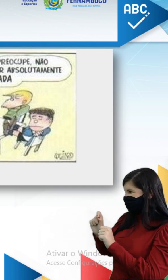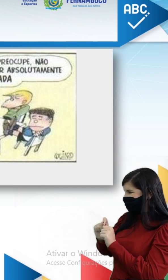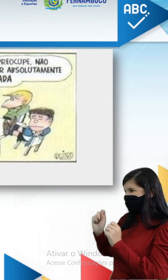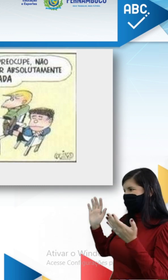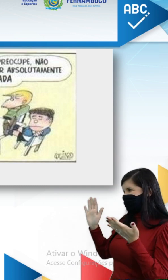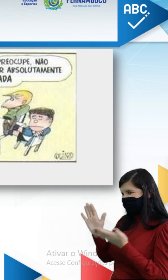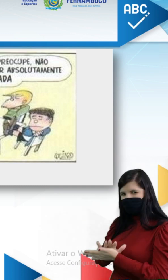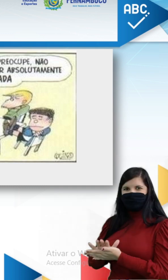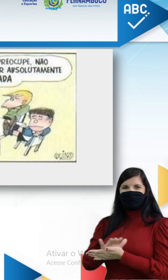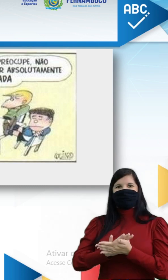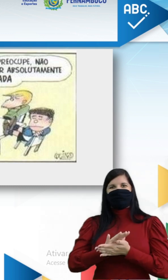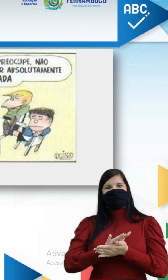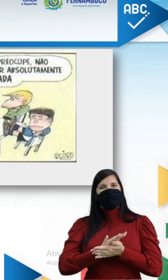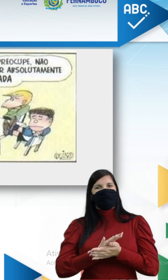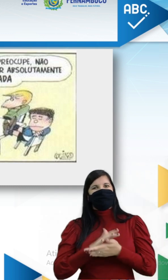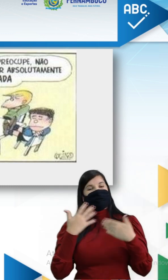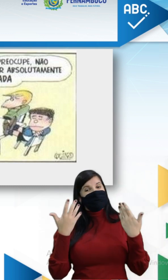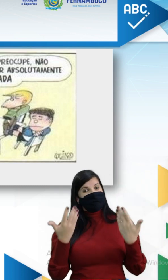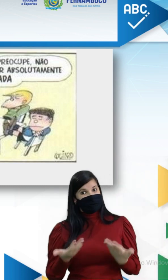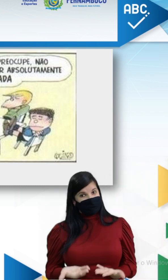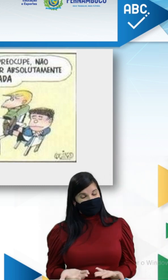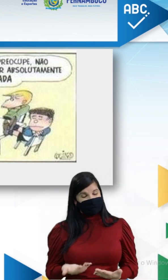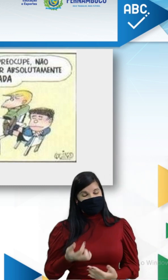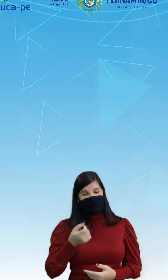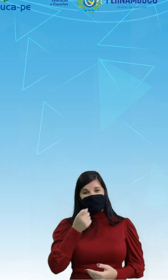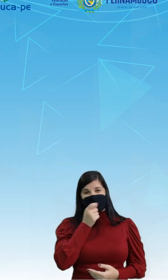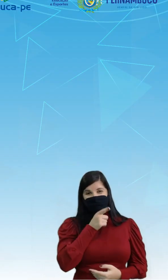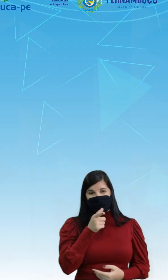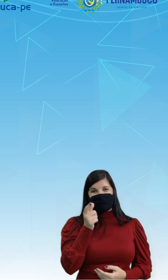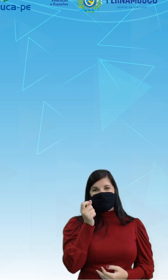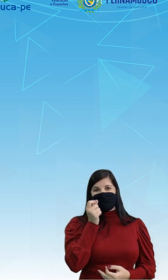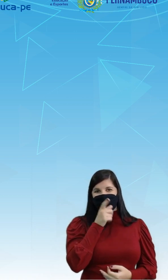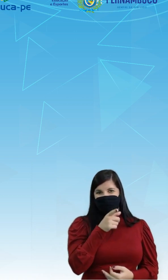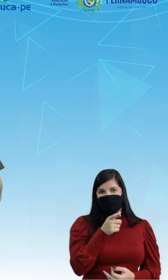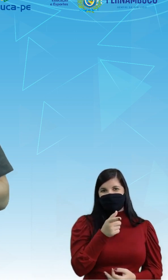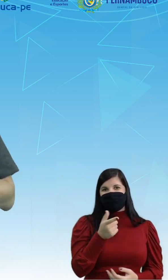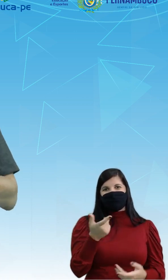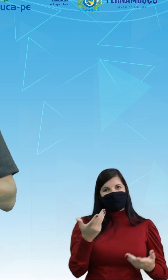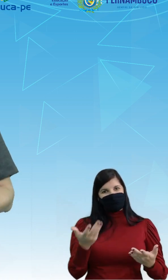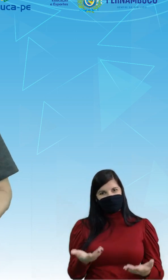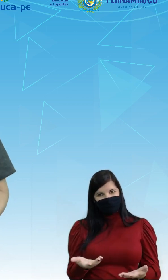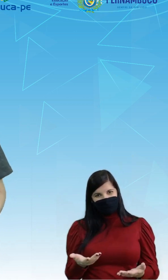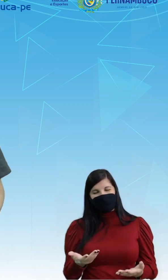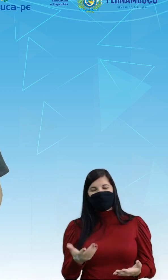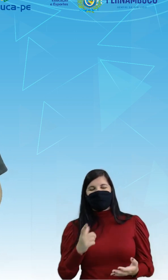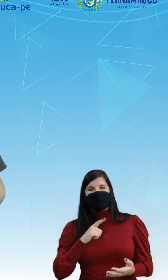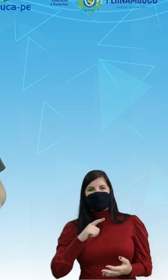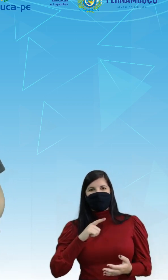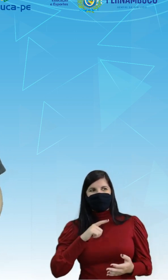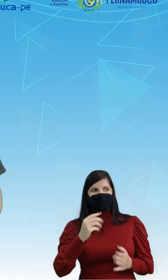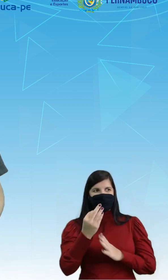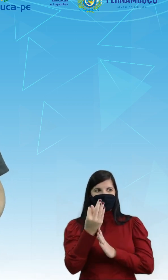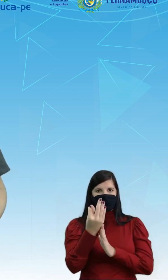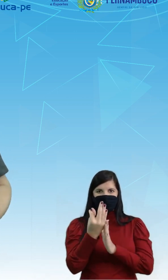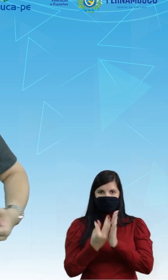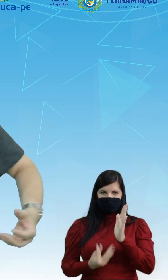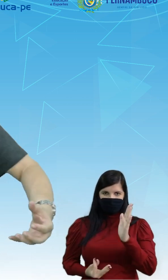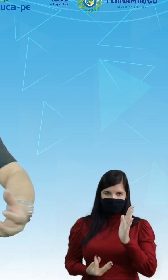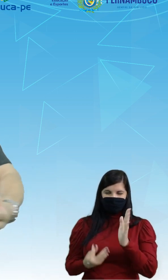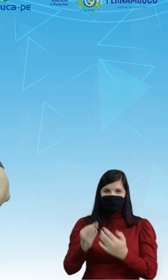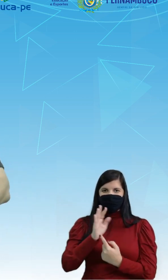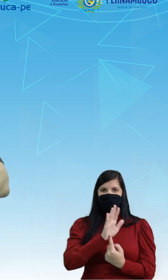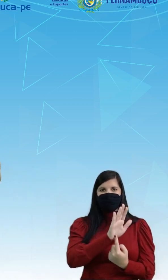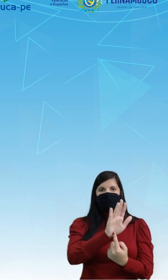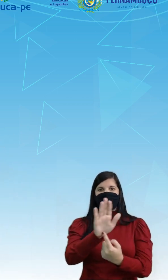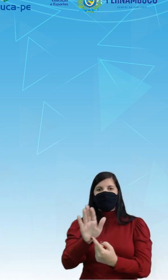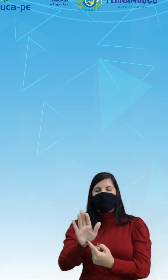absolutamente nada. Veja só a ironia que está aí. Justamente nós pegamos aqui textos que mostram